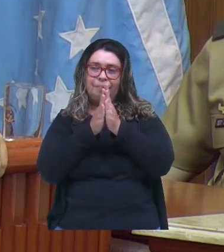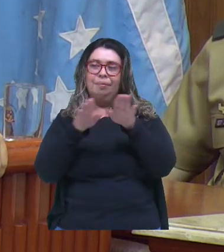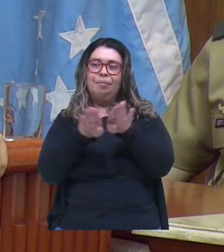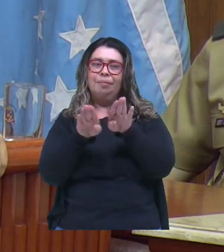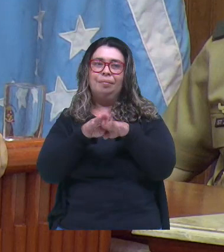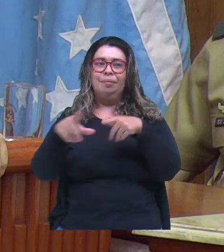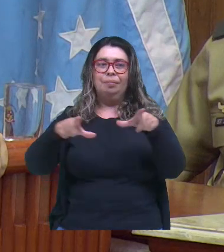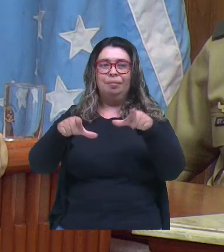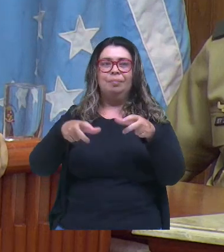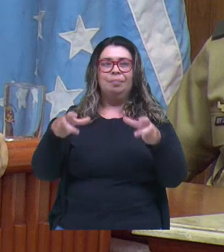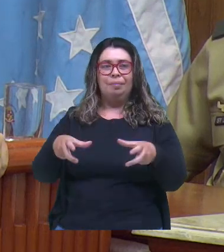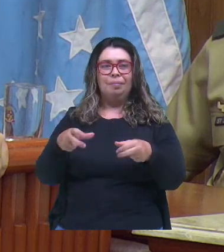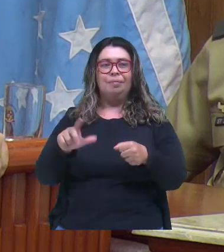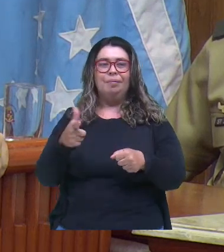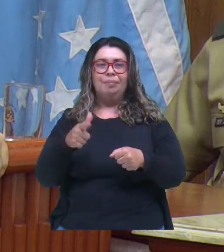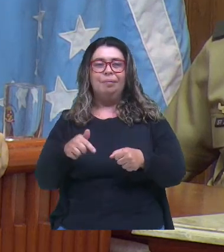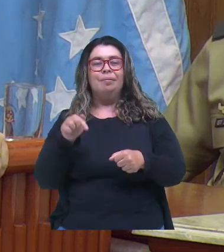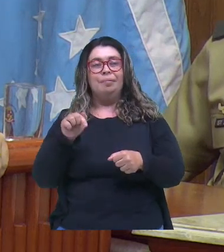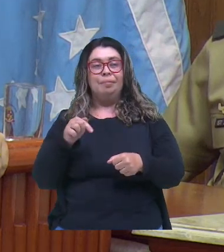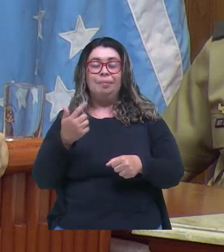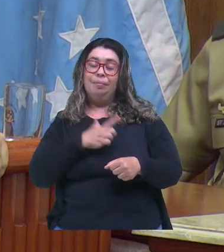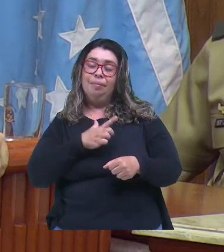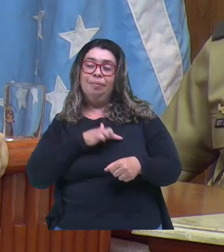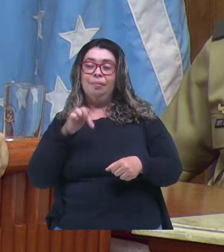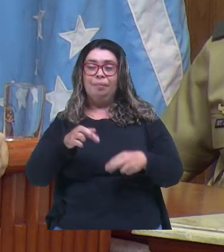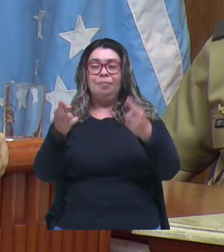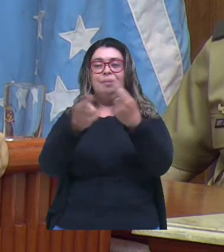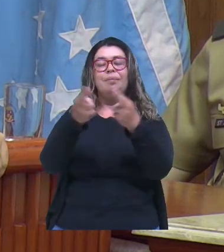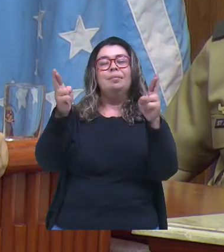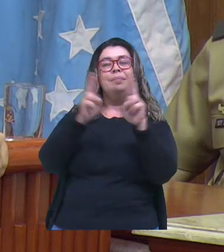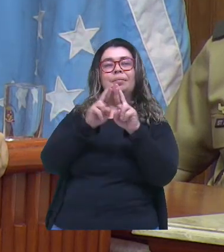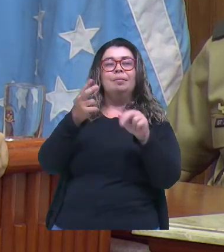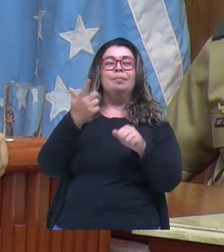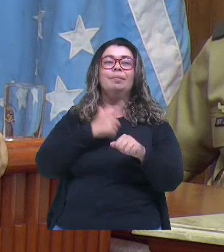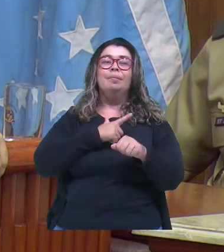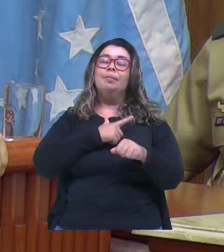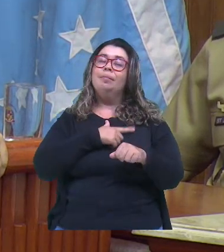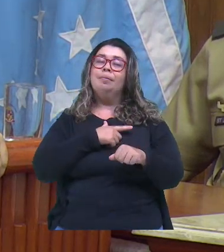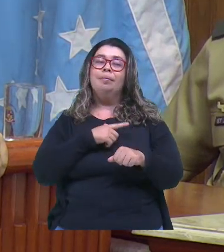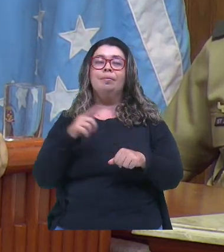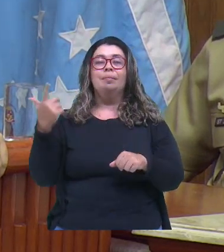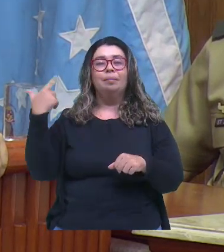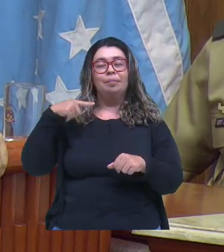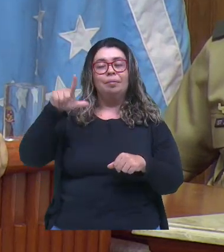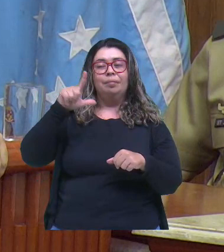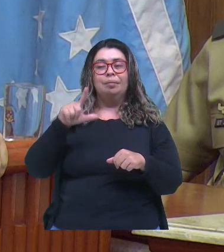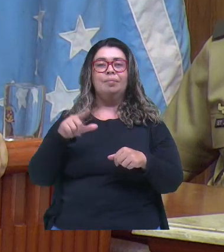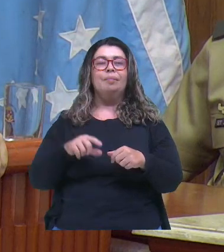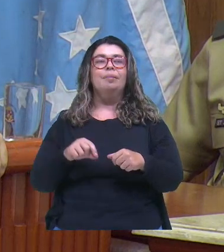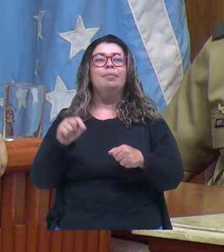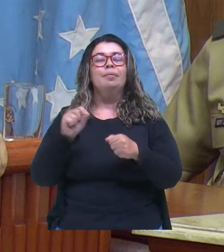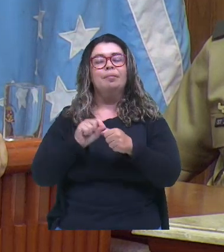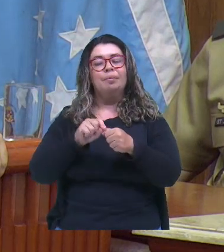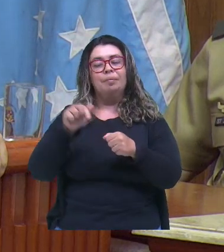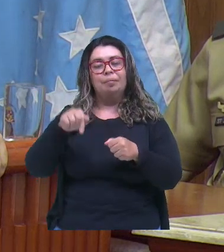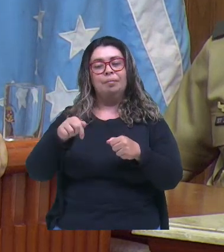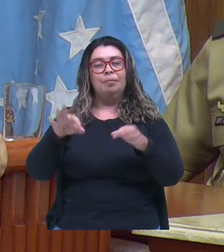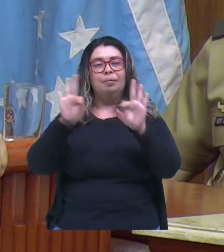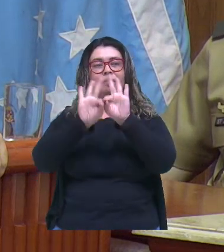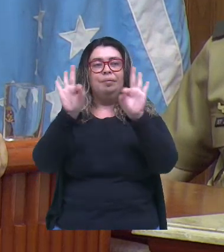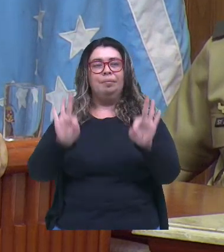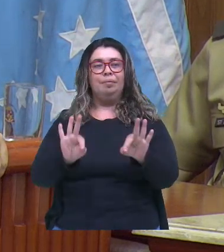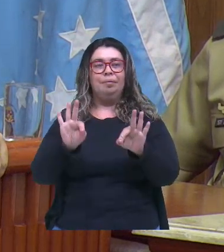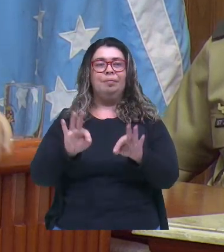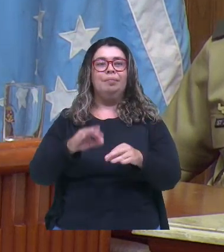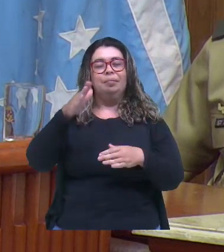Municipal. Que sem eles, hoje, nós não teríamos essa sessão, nós não teríamos conseguido colocar esse projeto para andar, e a homenagem não teria saído.